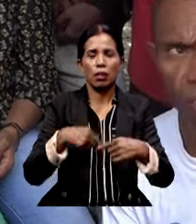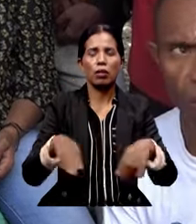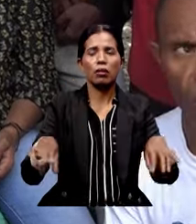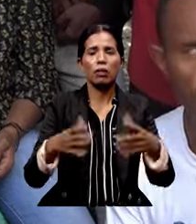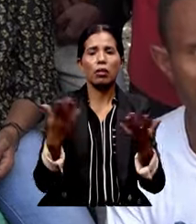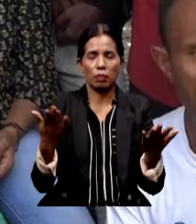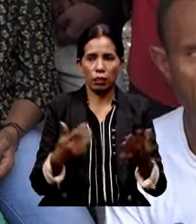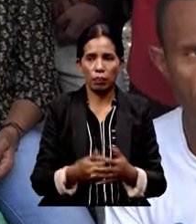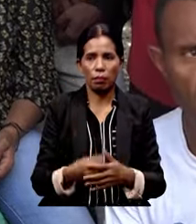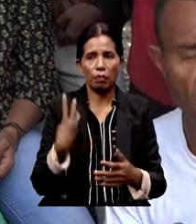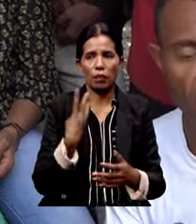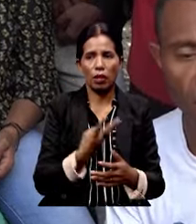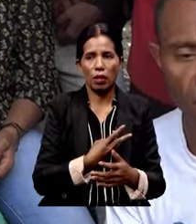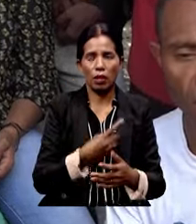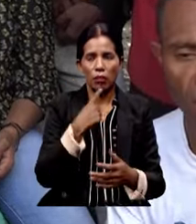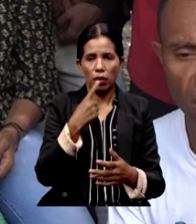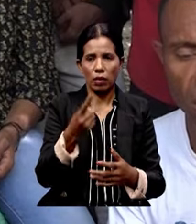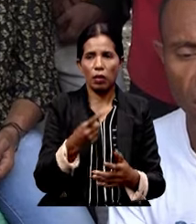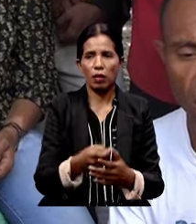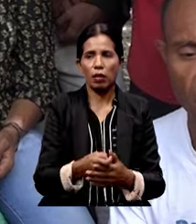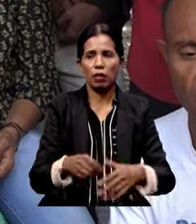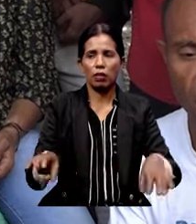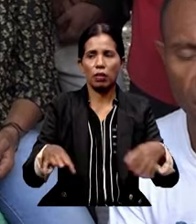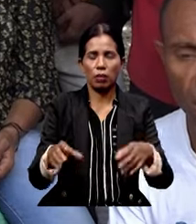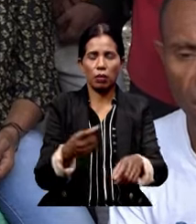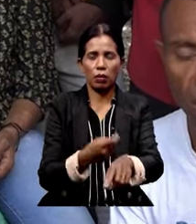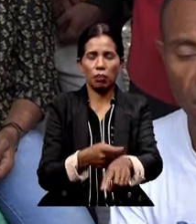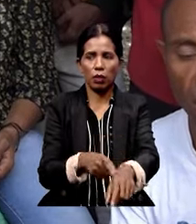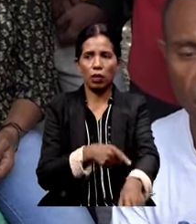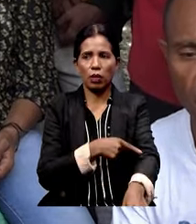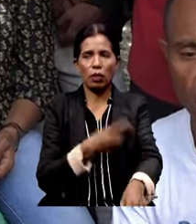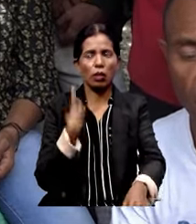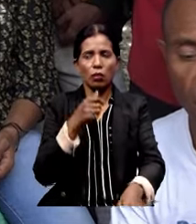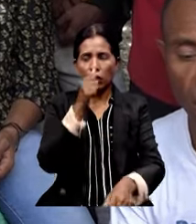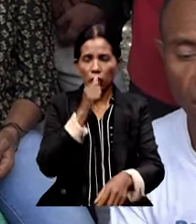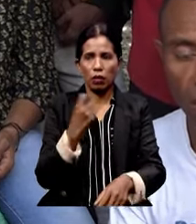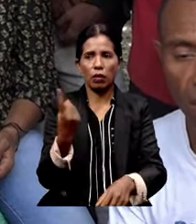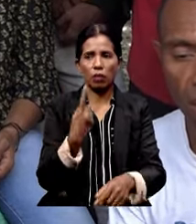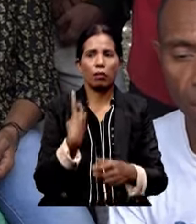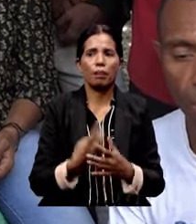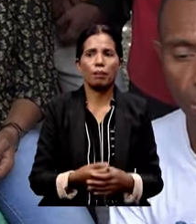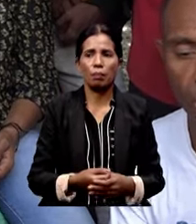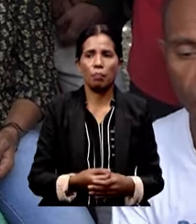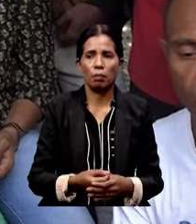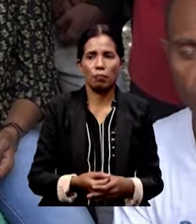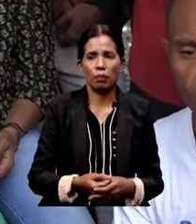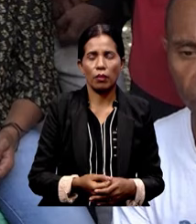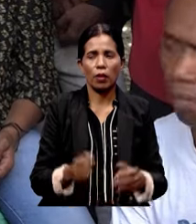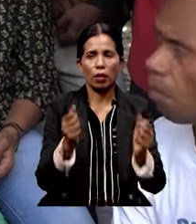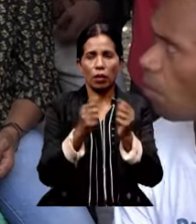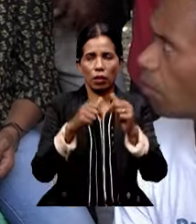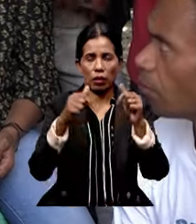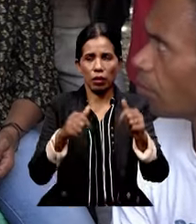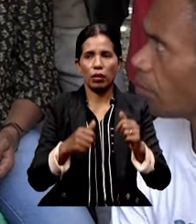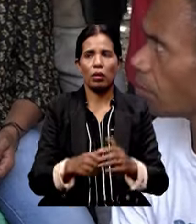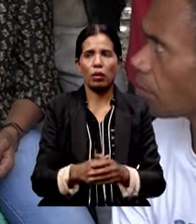depois a mi sirne consideran serviço do timonar mas a mi no kende. Tamba ne maka hoida